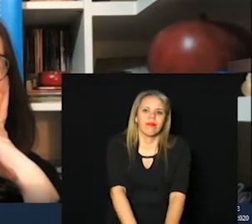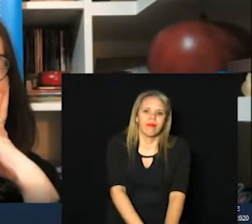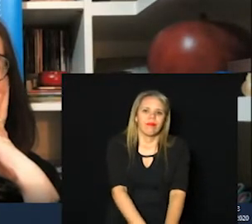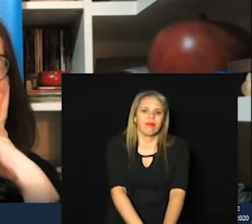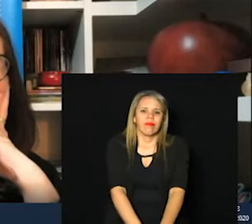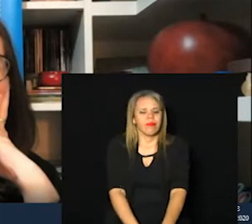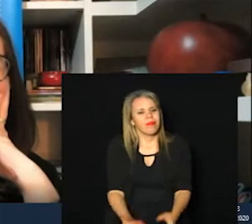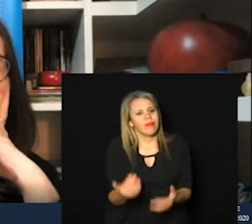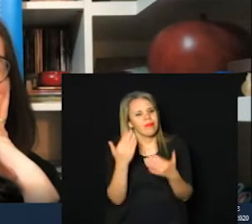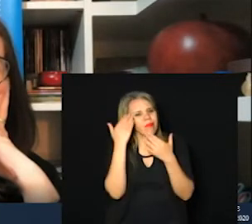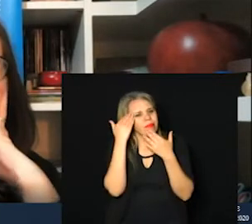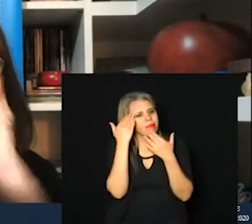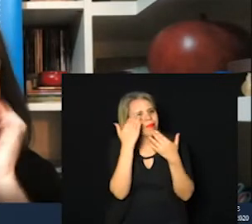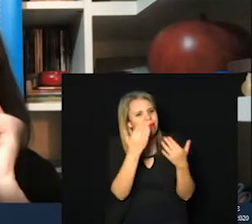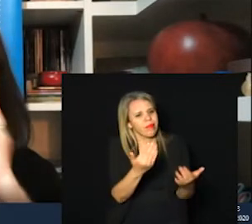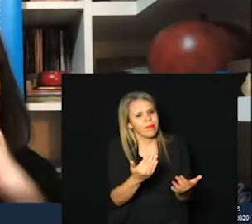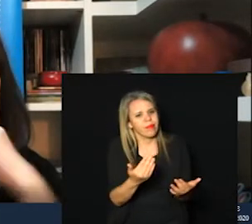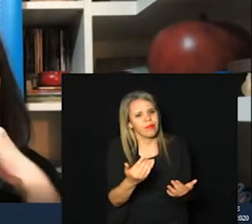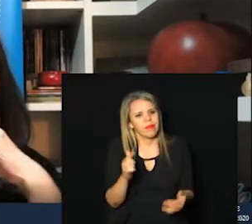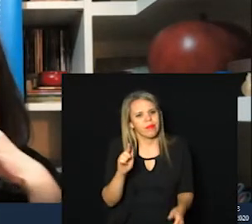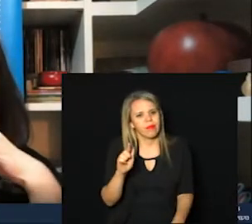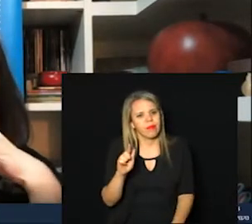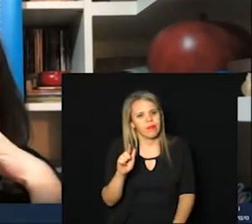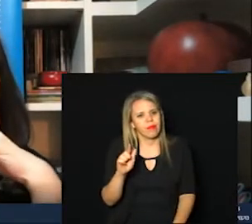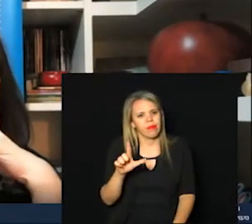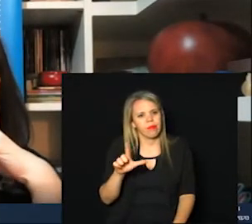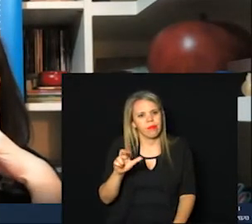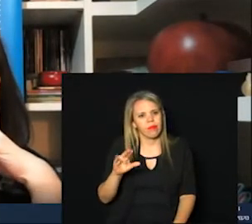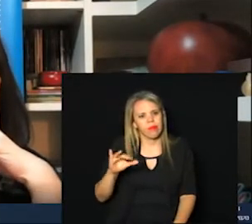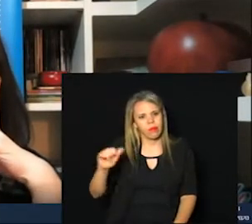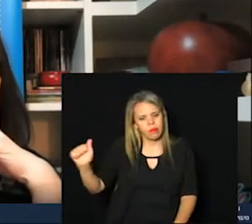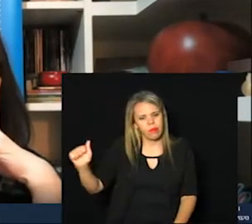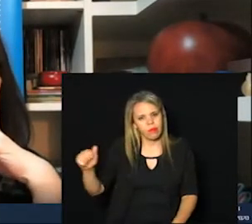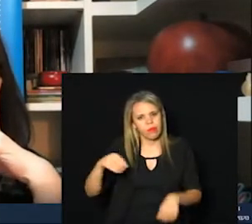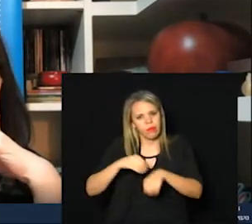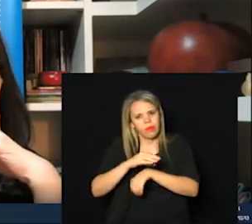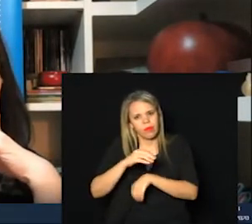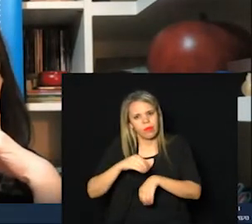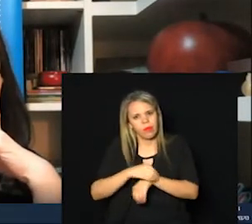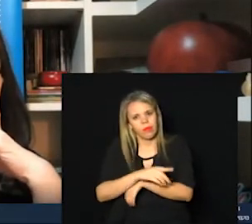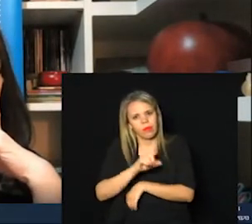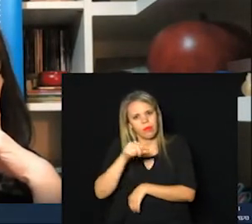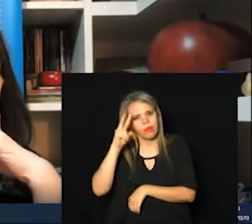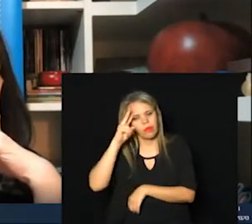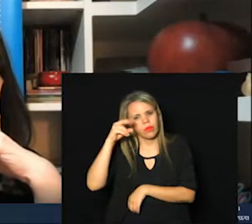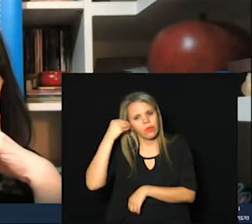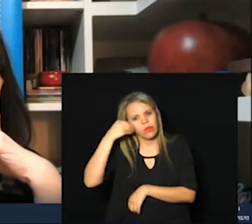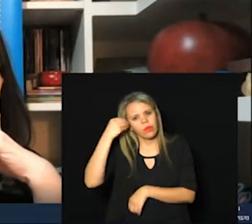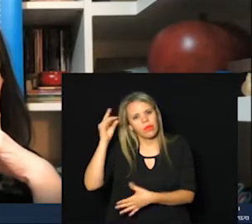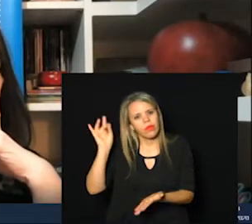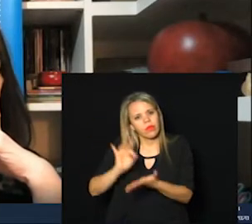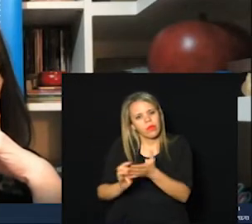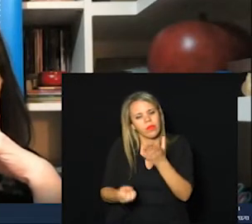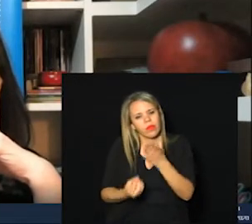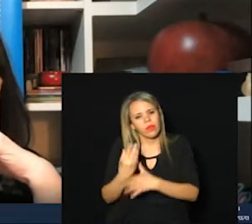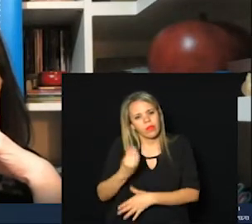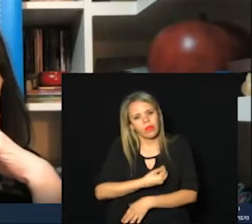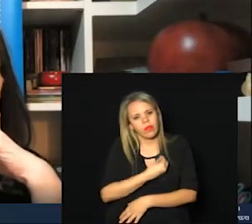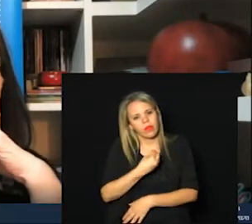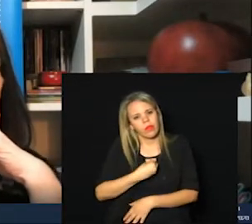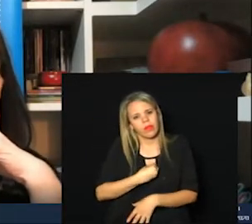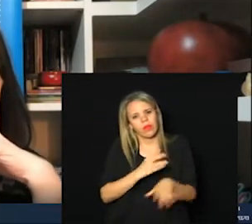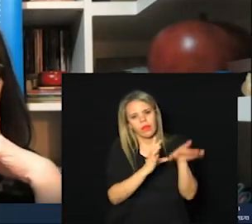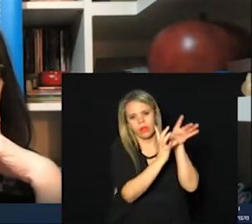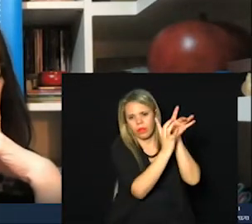Muito obrigado, Glaucia, pelas palavras. Eu acho que você trouxe histórias reais que dão vida e